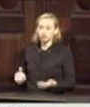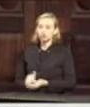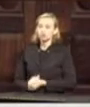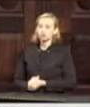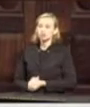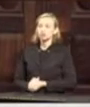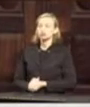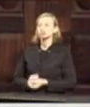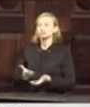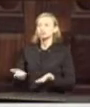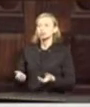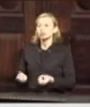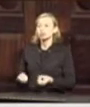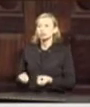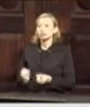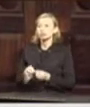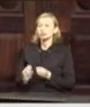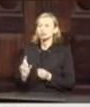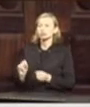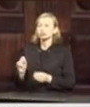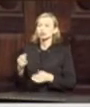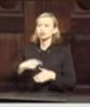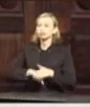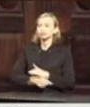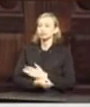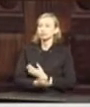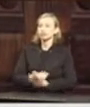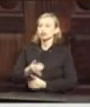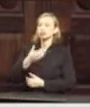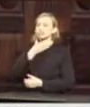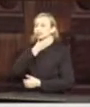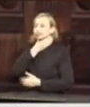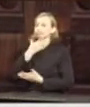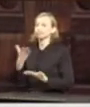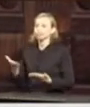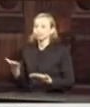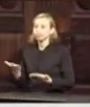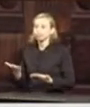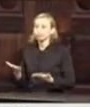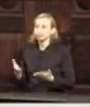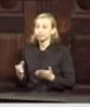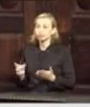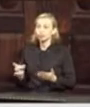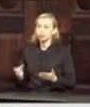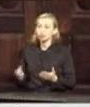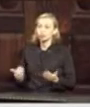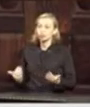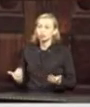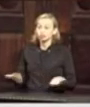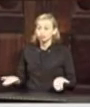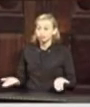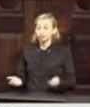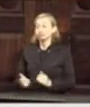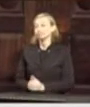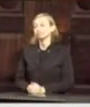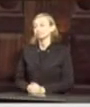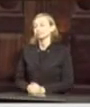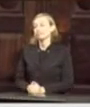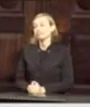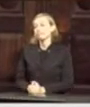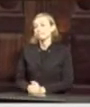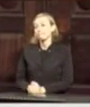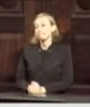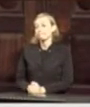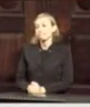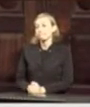que se fez foi aprofundar a crise. O que se fez foi puxadinho. O que se fez foi improviso.